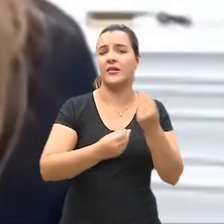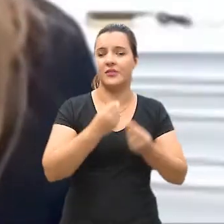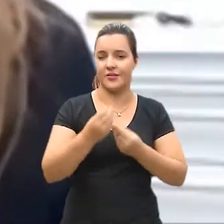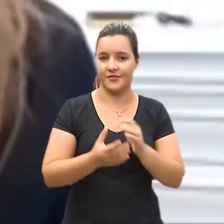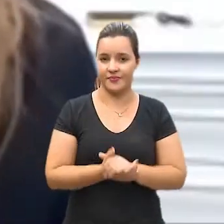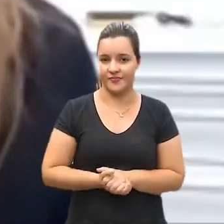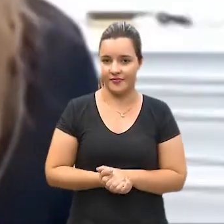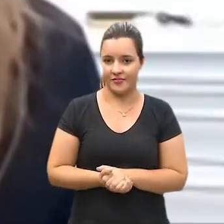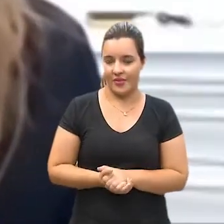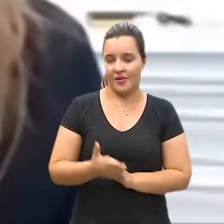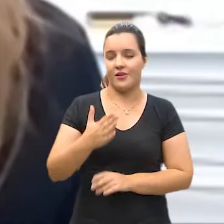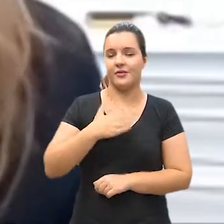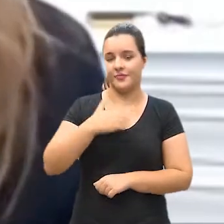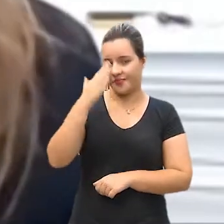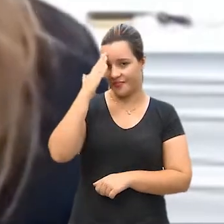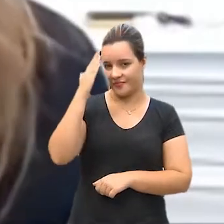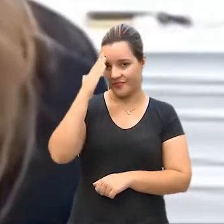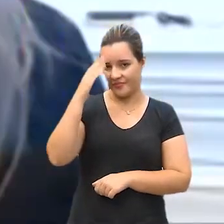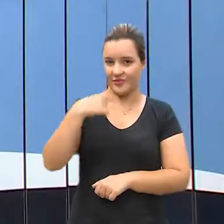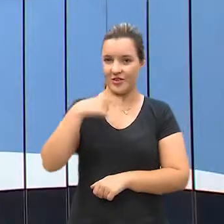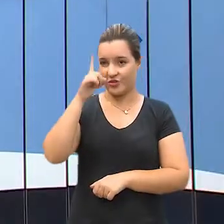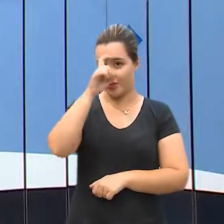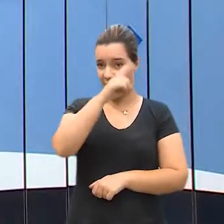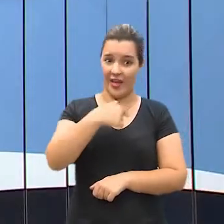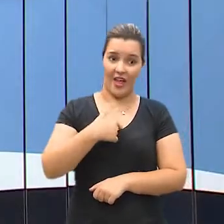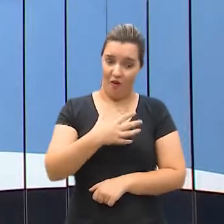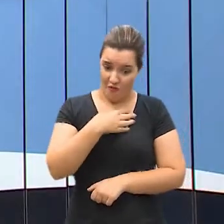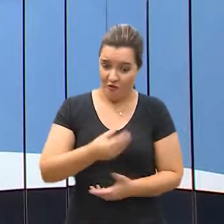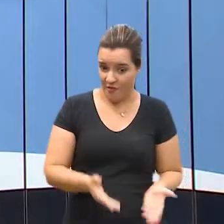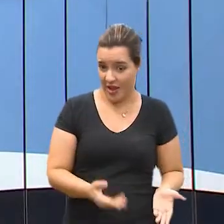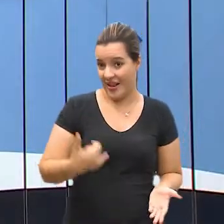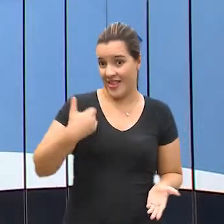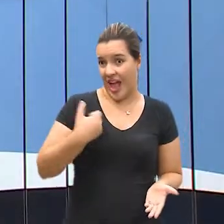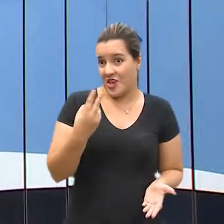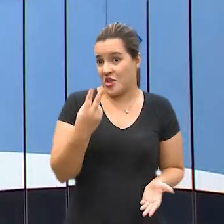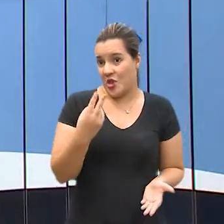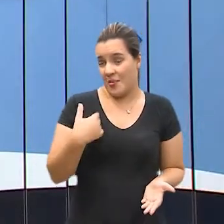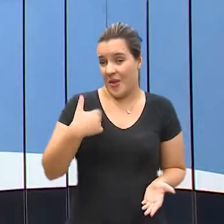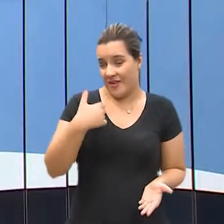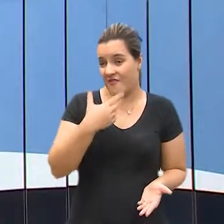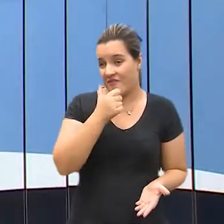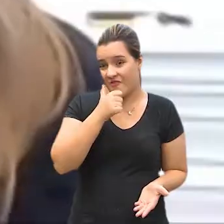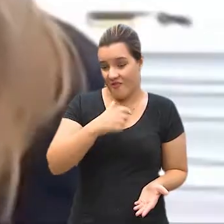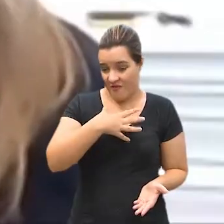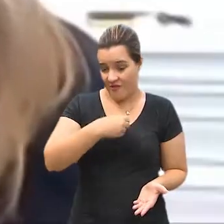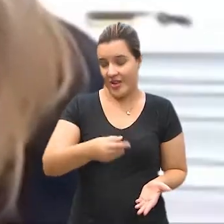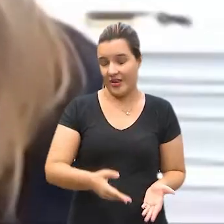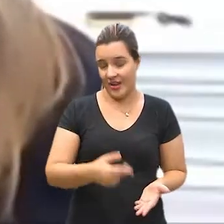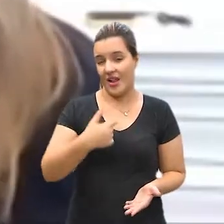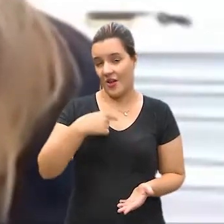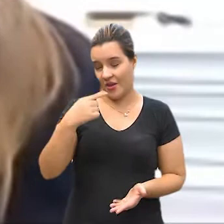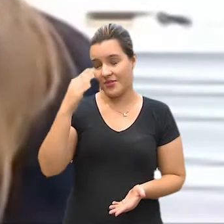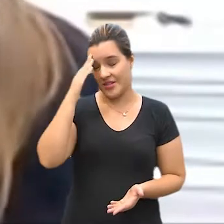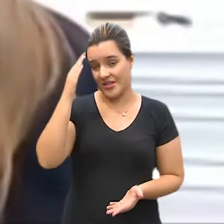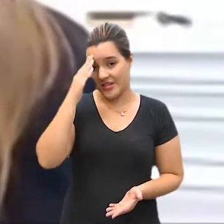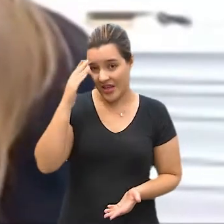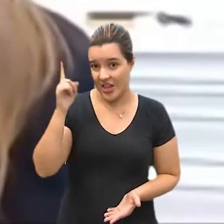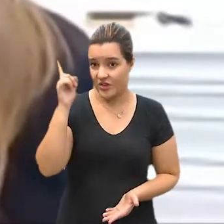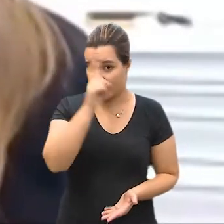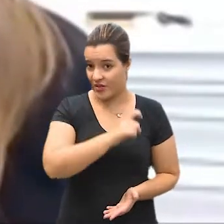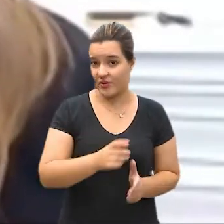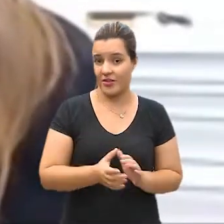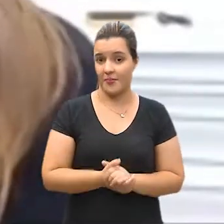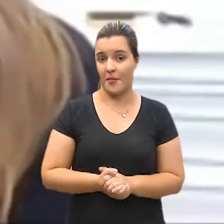Então, eu sei como é difícil, A né? senhora tem uma filhinha. Eu tenho, eu sei como é complicado,